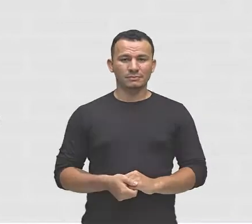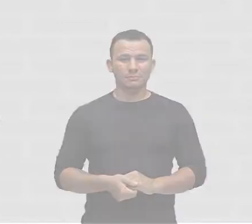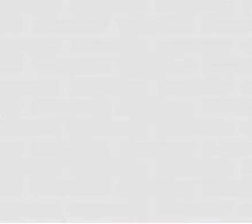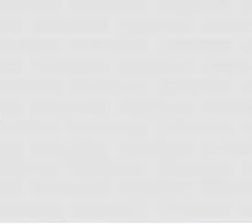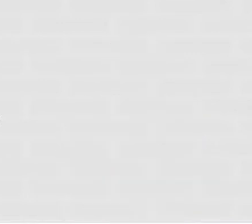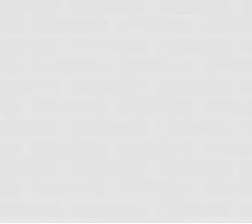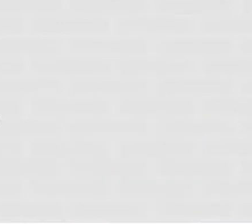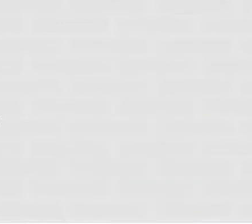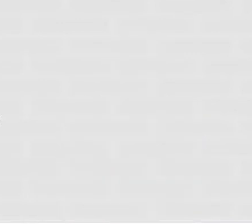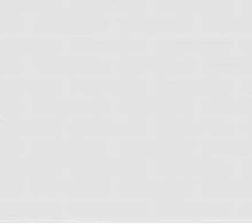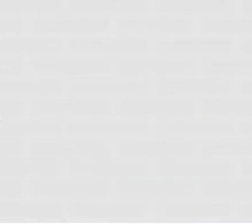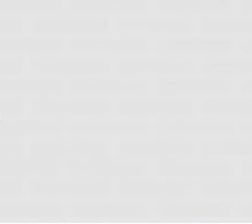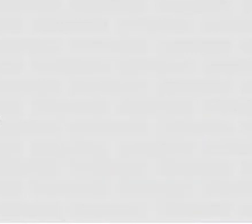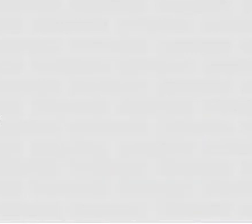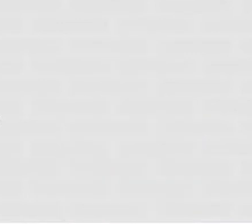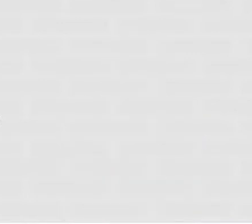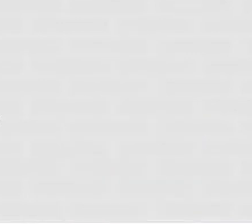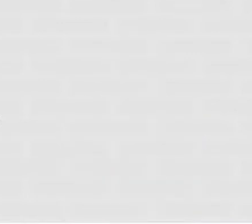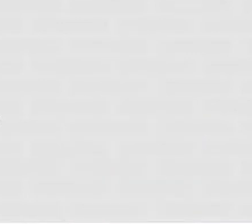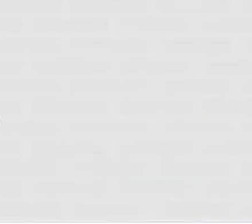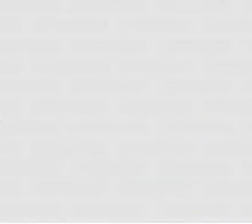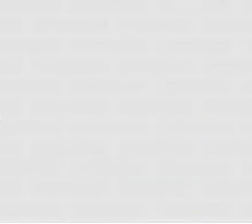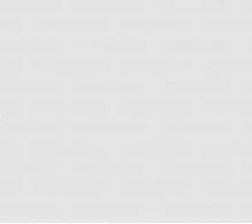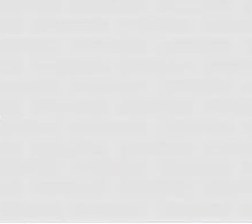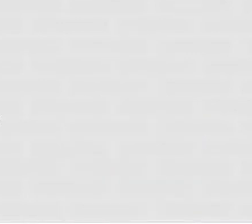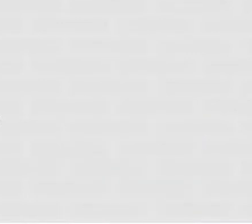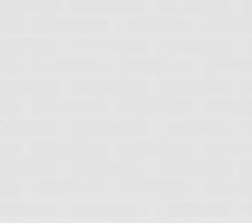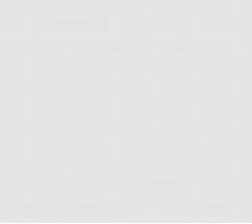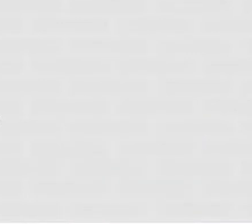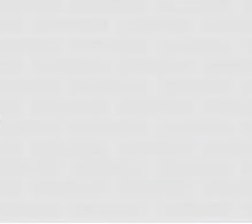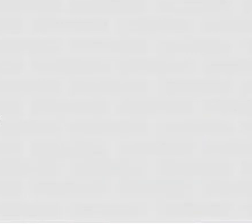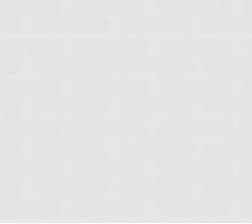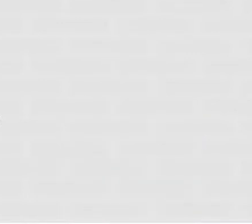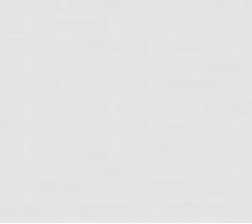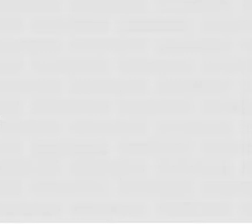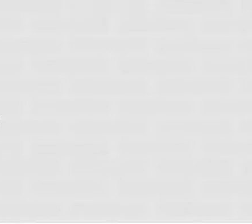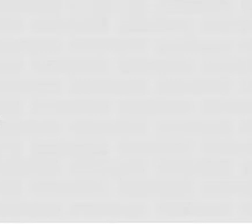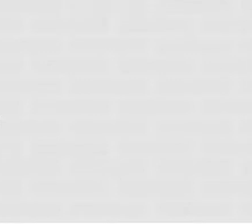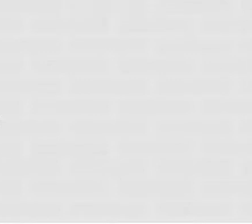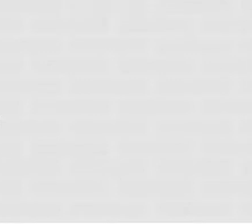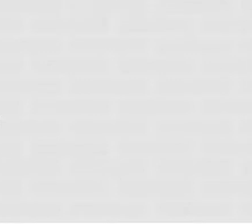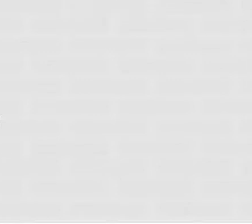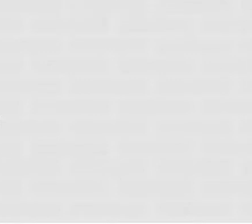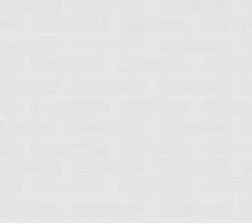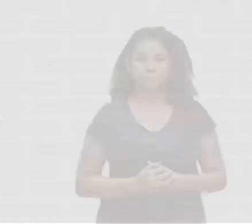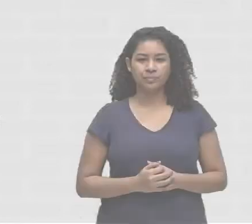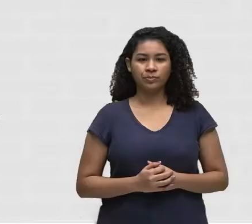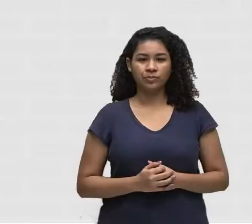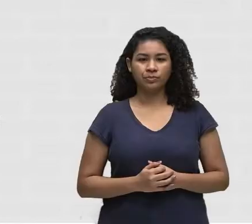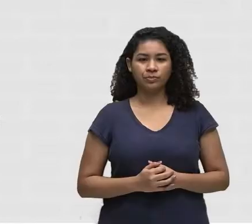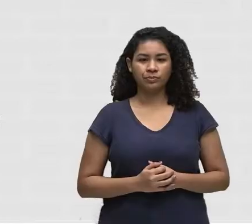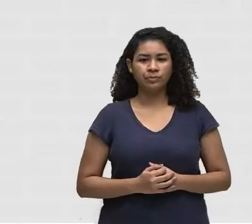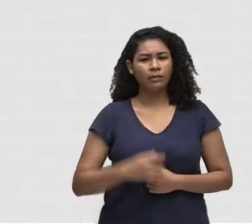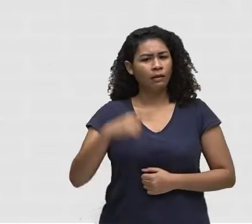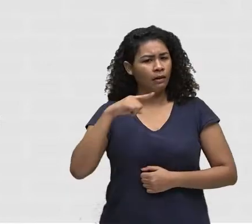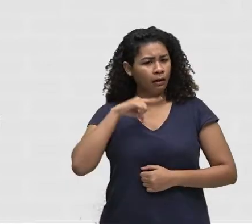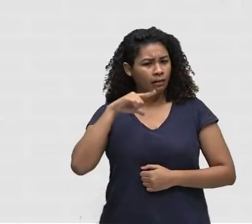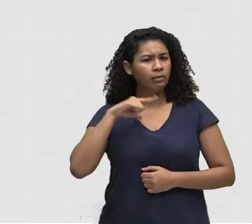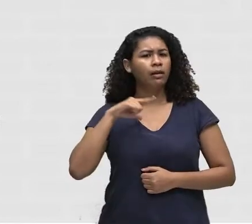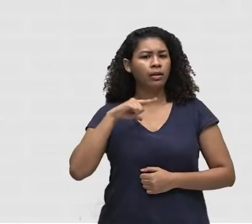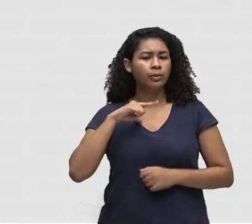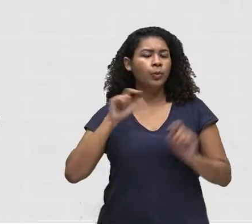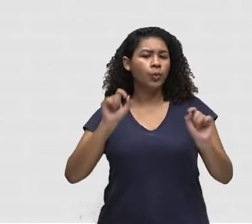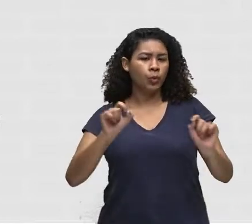e cidadania num conceito sozinho, e tu consegue correlacionar isso com o esporte? Eu vejo uma relação muito profunda dela com o